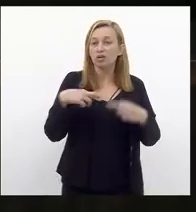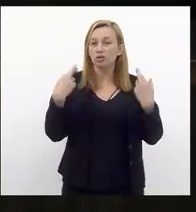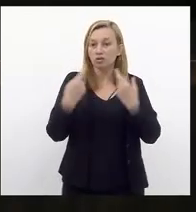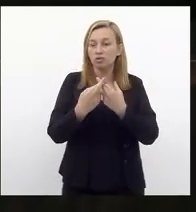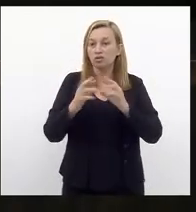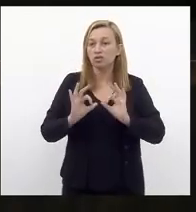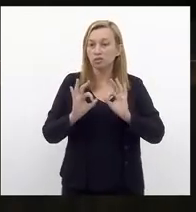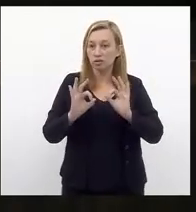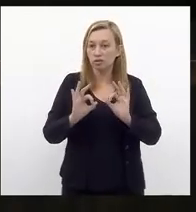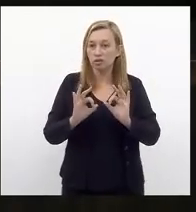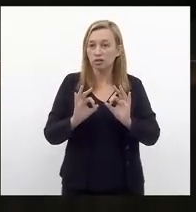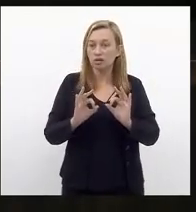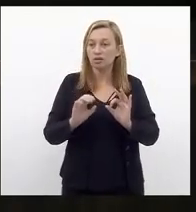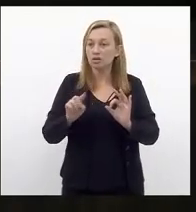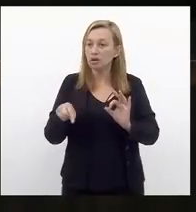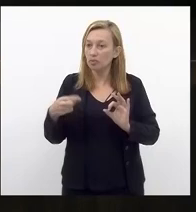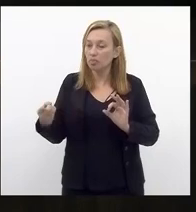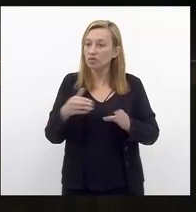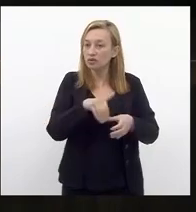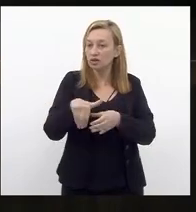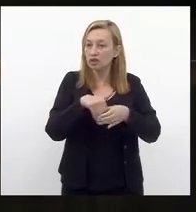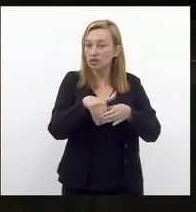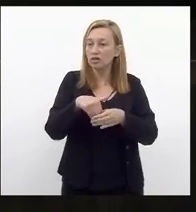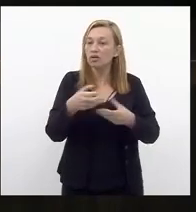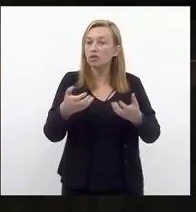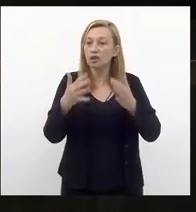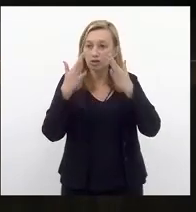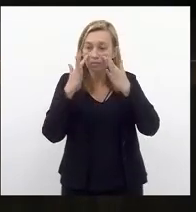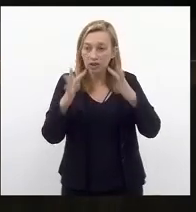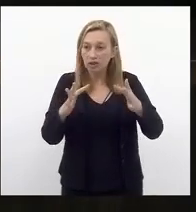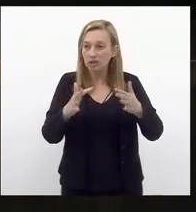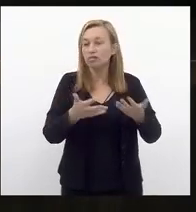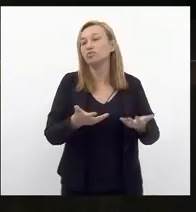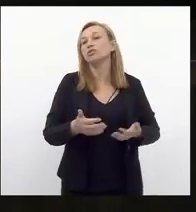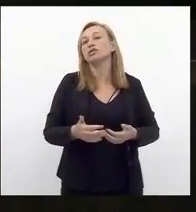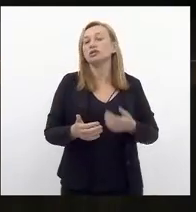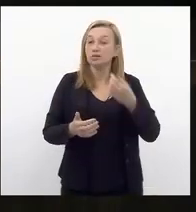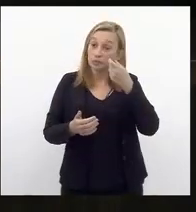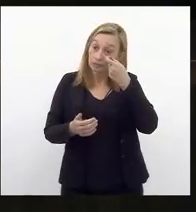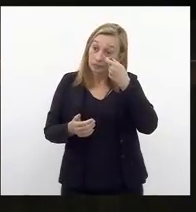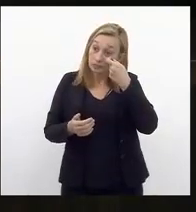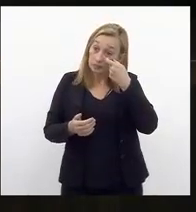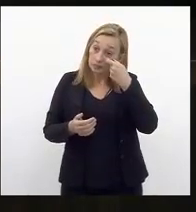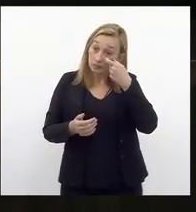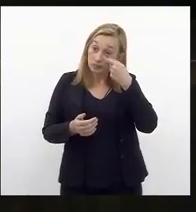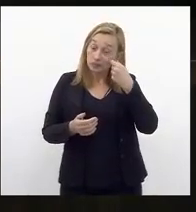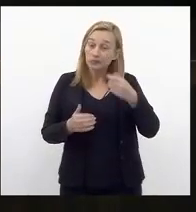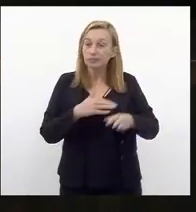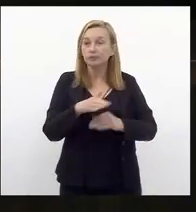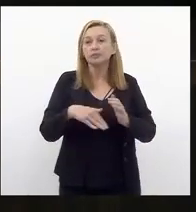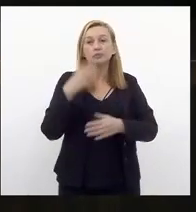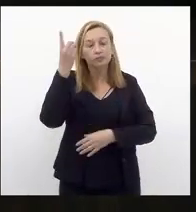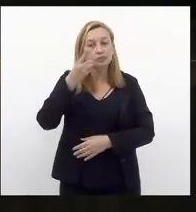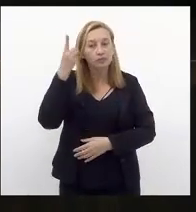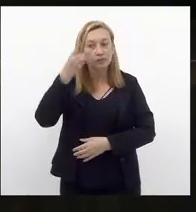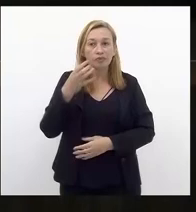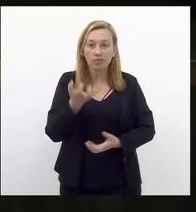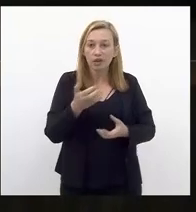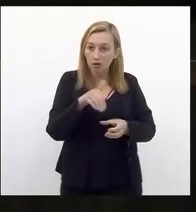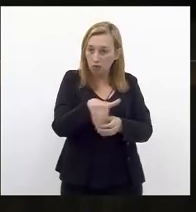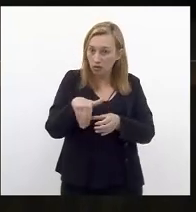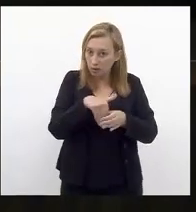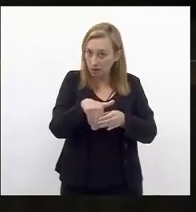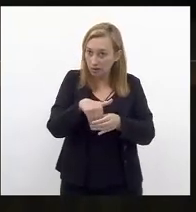extraordinárias após a votação mas eu quero chamar atenção dos seus parlamentares quero